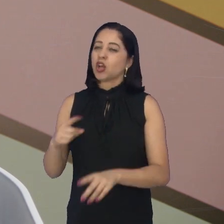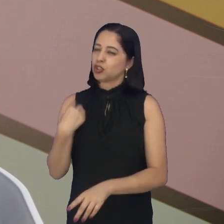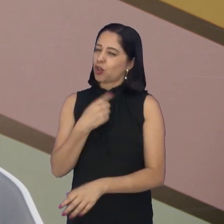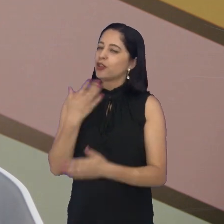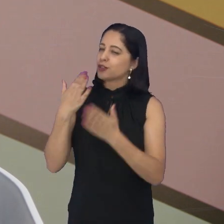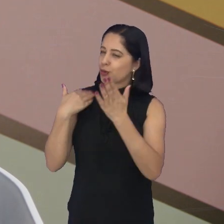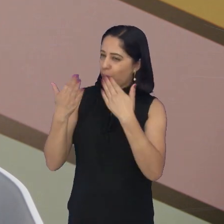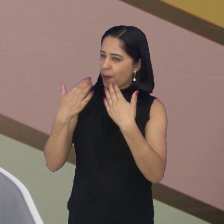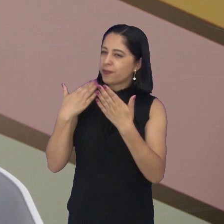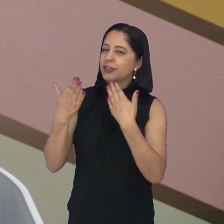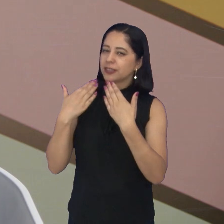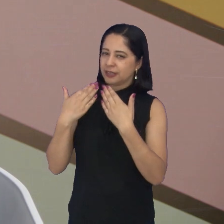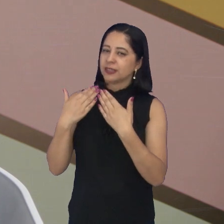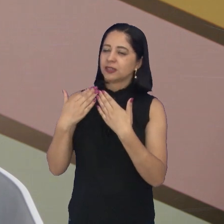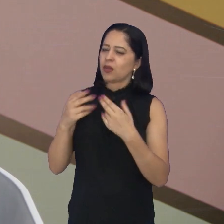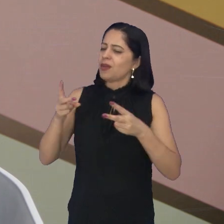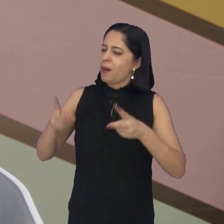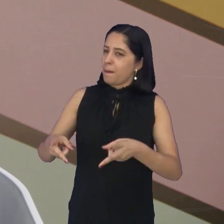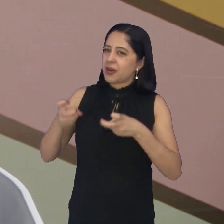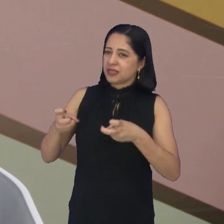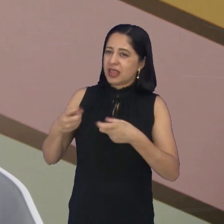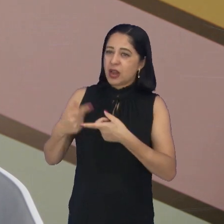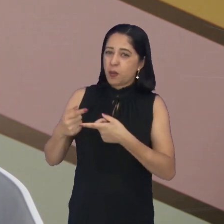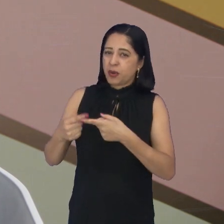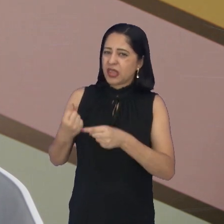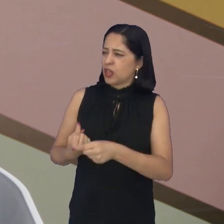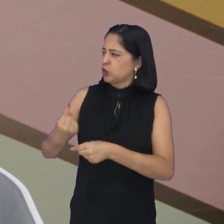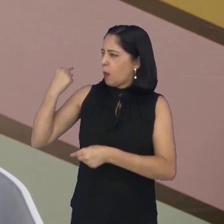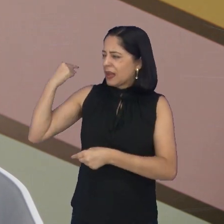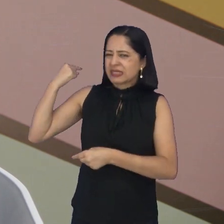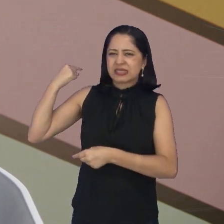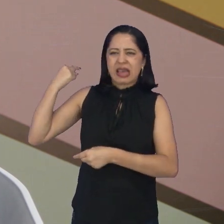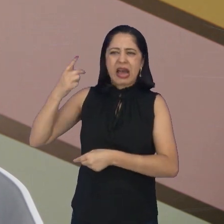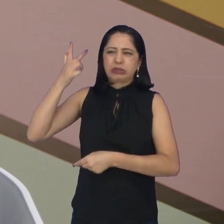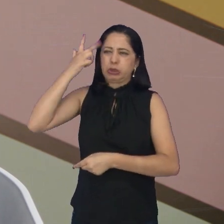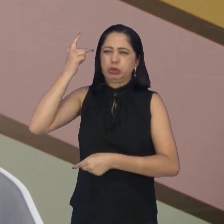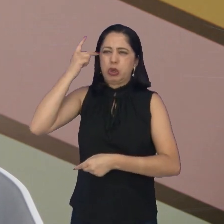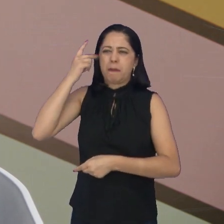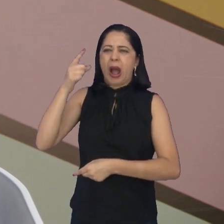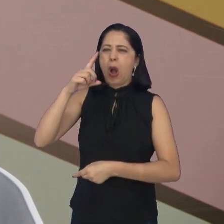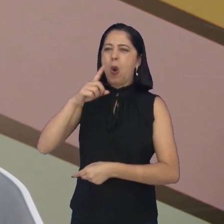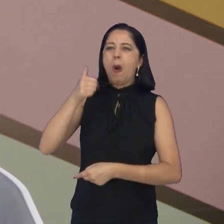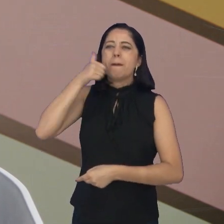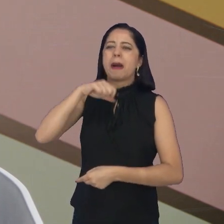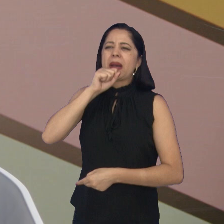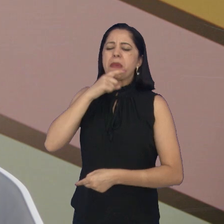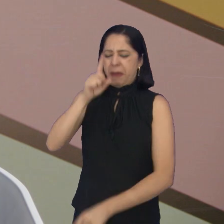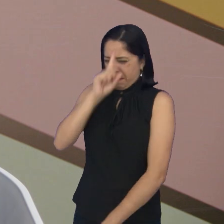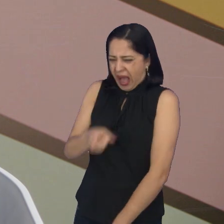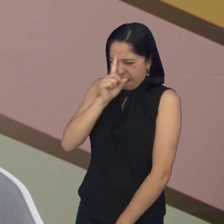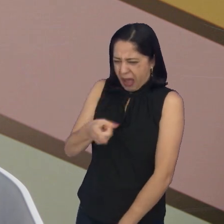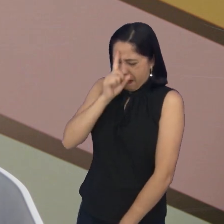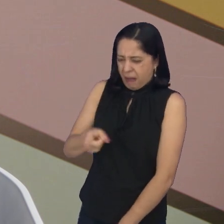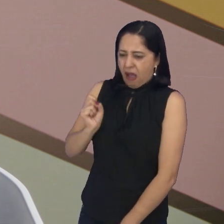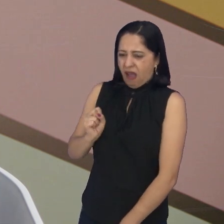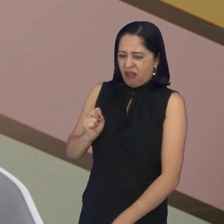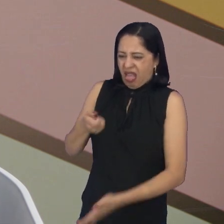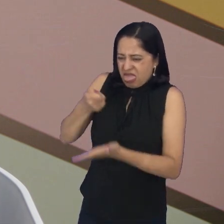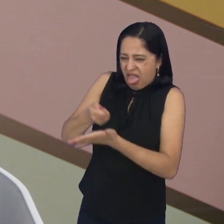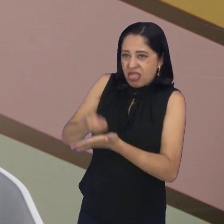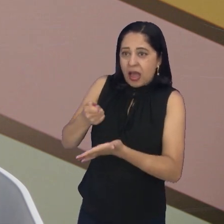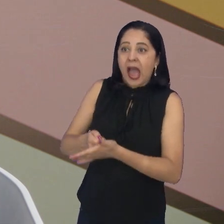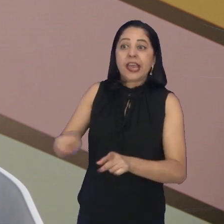aqui antes e a gente veio de uma educação muito punitiva, muito autoritária, né? A gente sabe que a gente